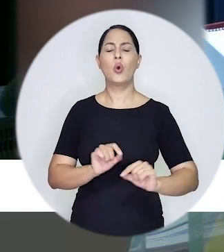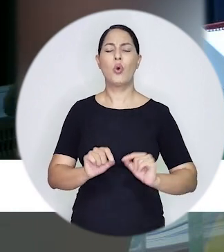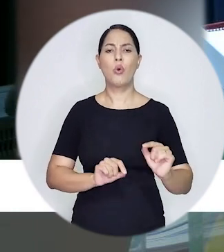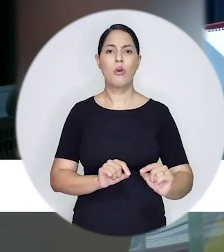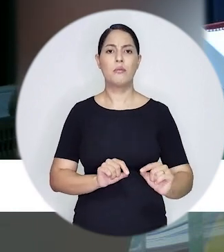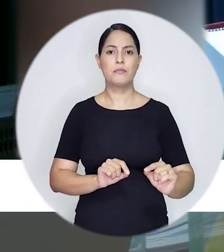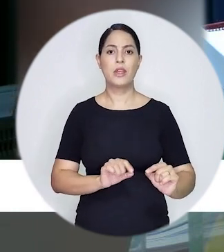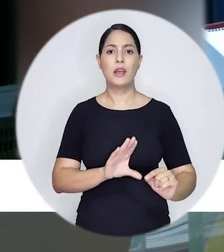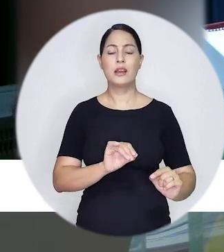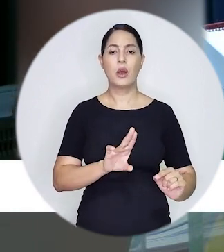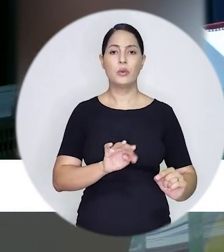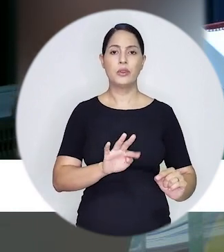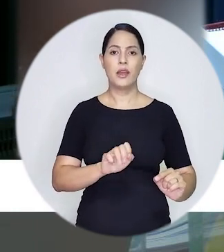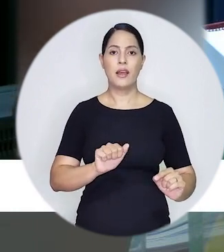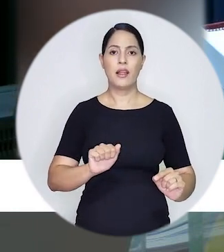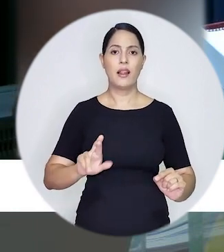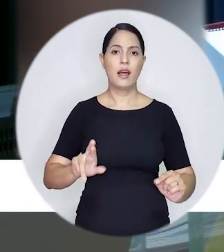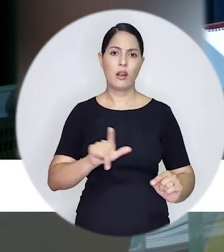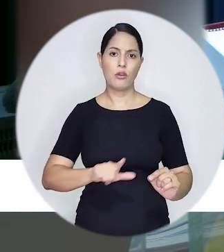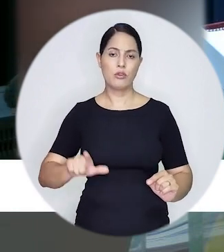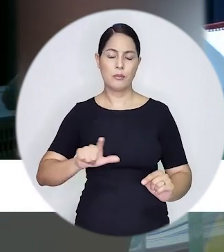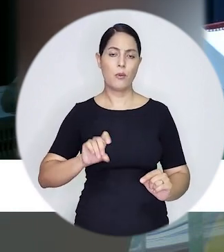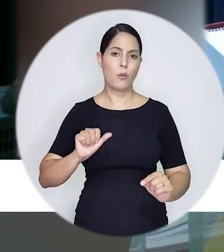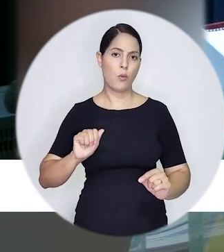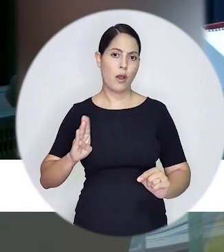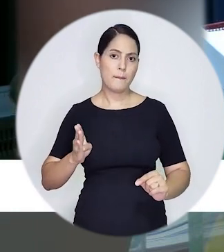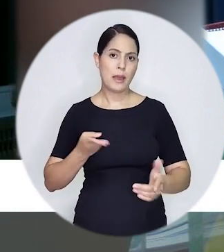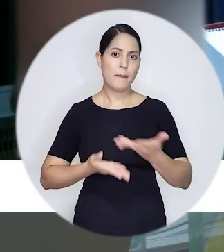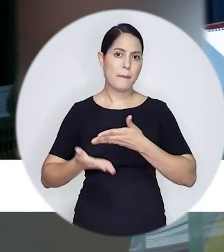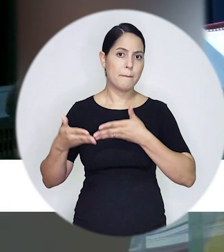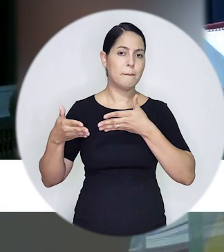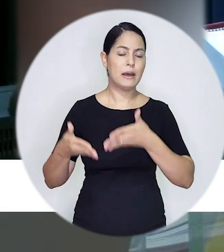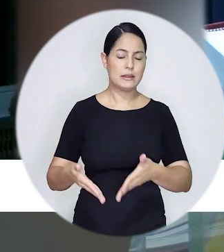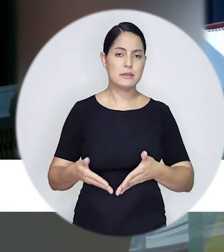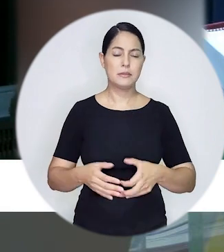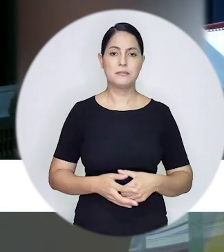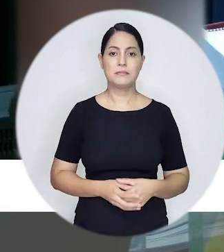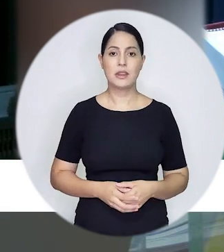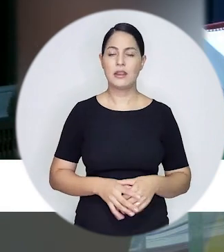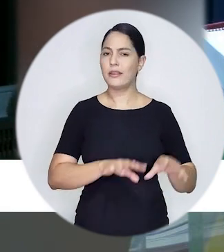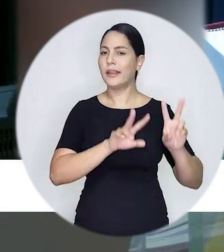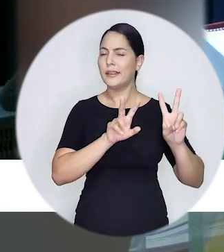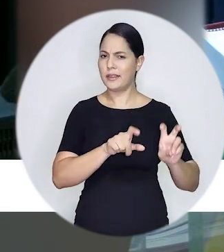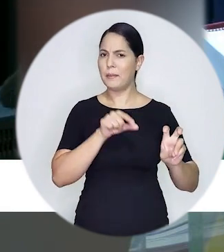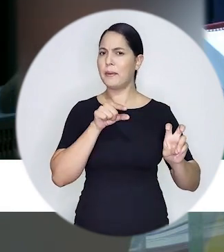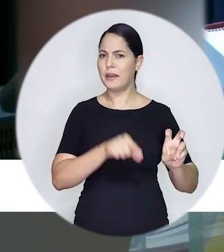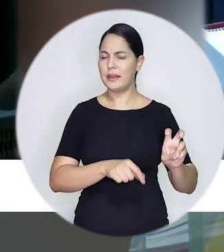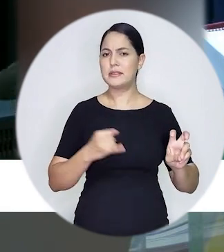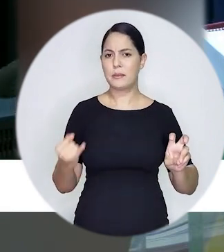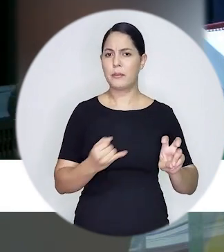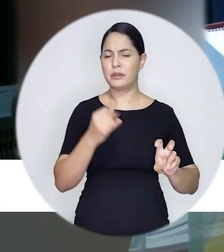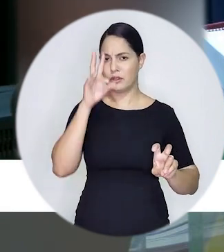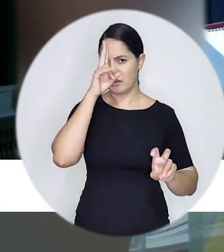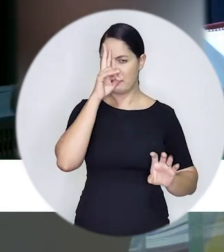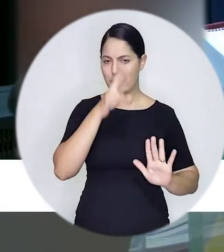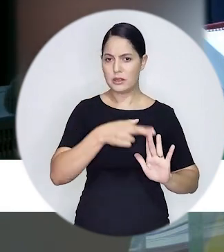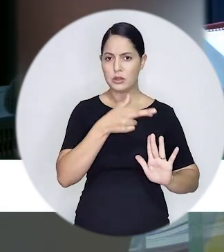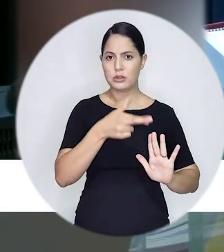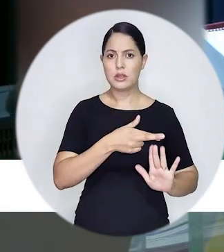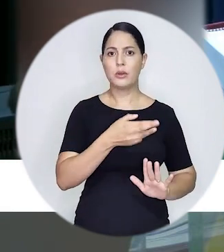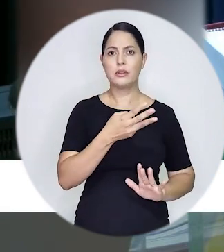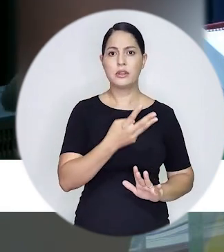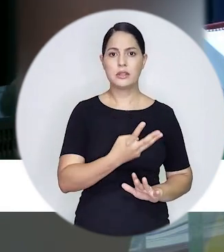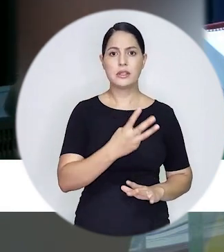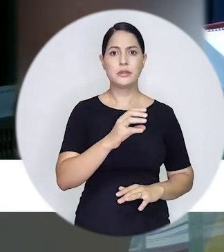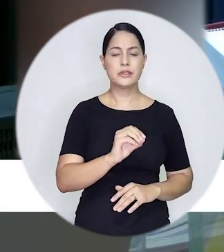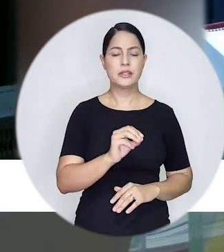do Brasil e o texto que acredito que deva ser, podemos aproveitar, né, conselheiro Márcio, até a Resolução